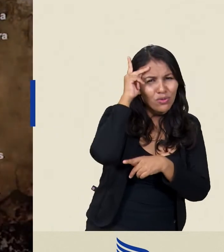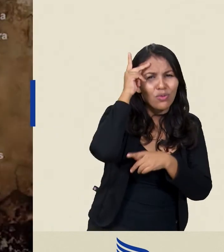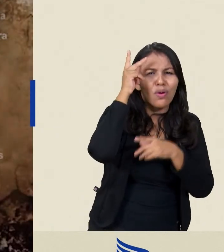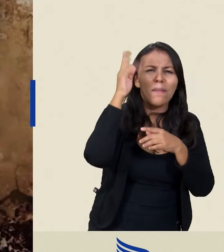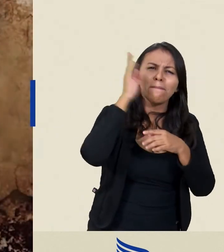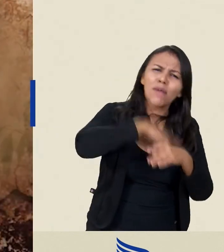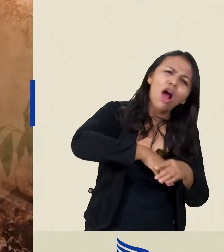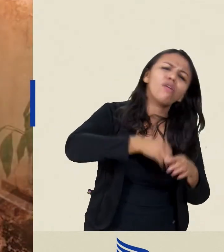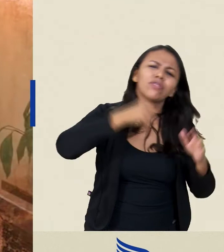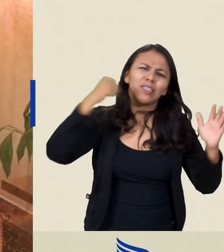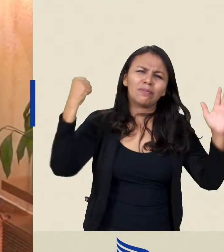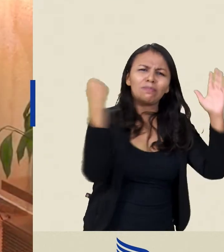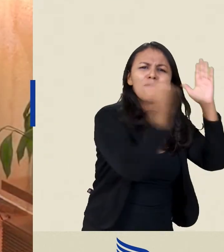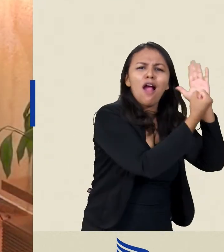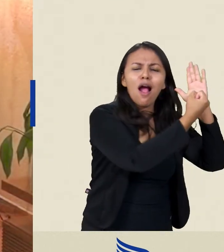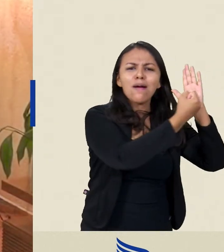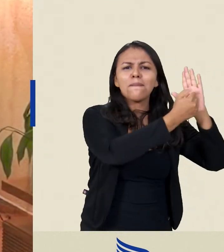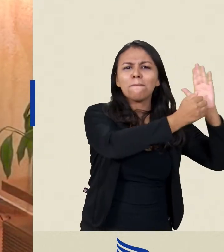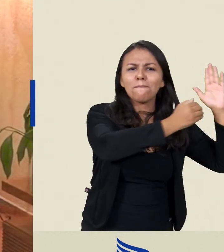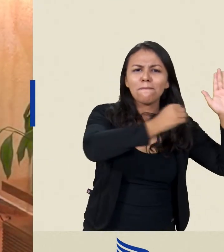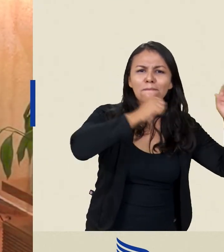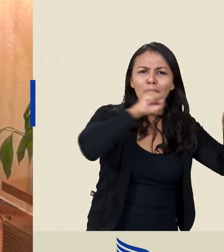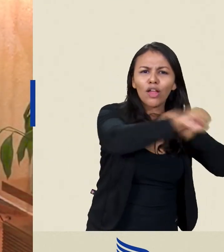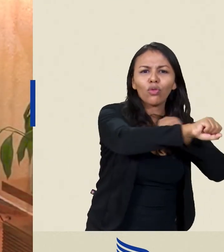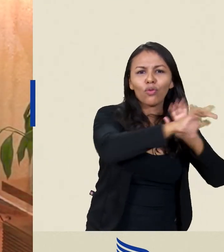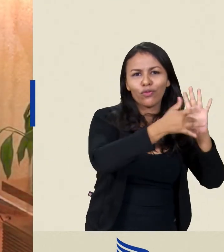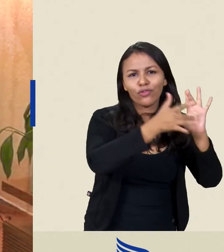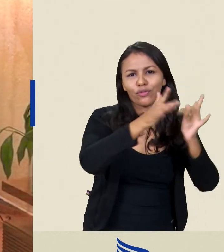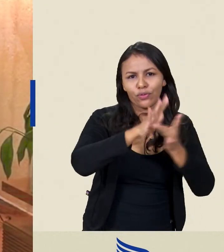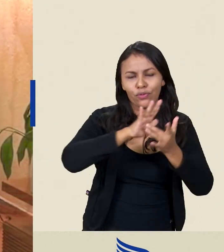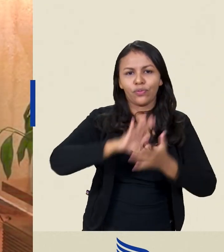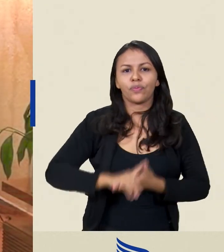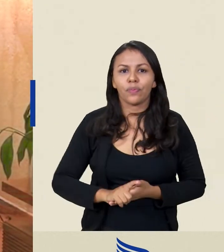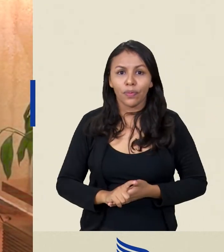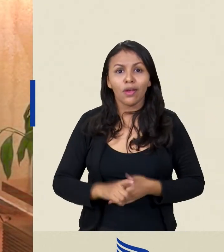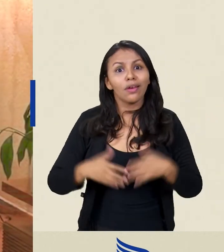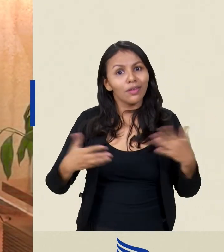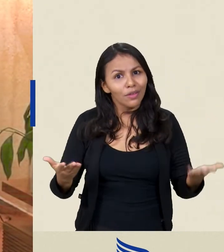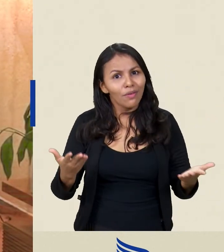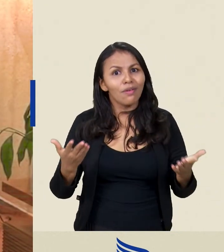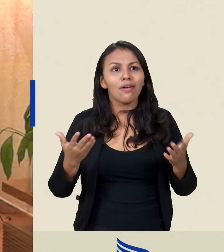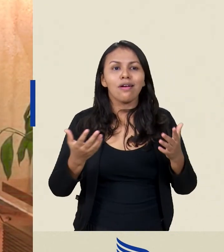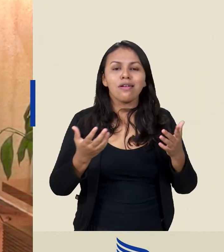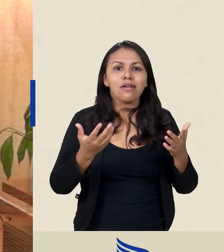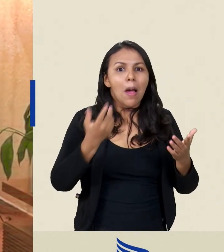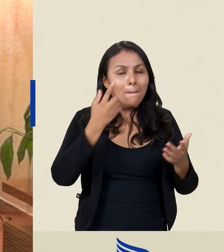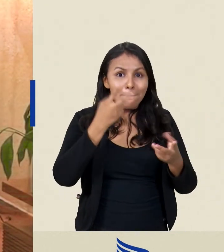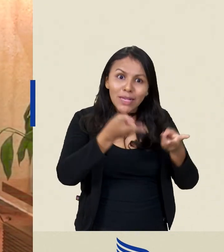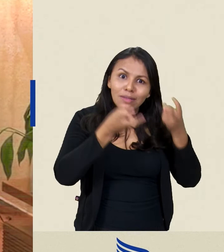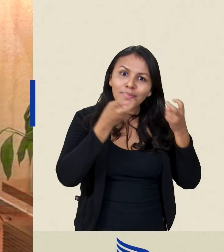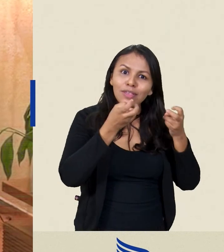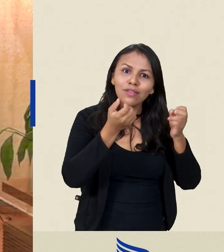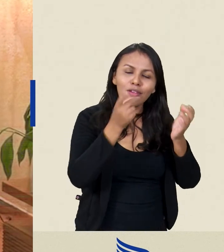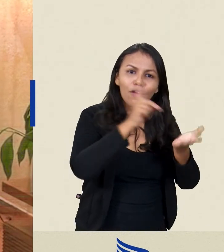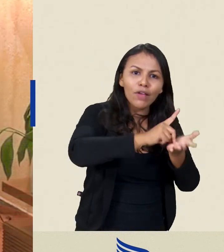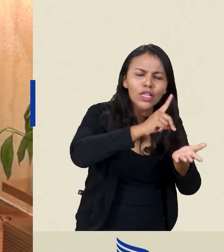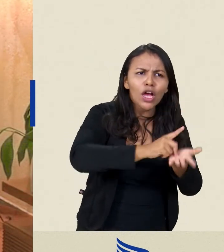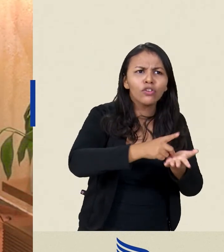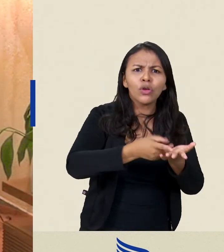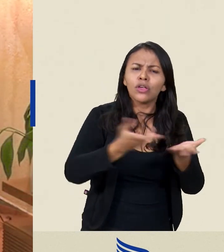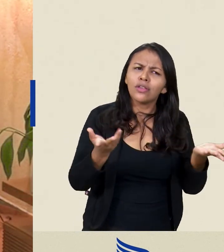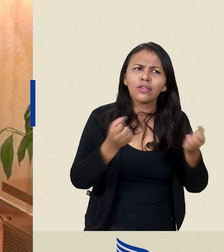a Cristo. Face a estas tão grandes verdades, surge a solene